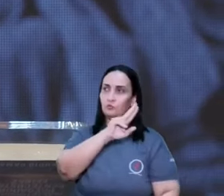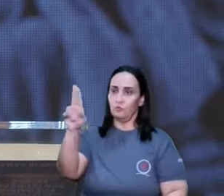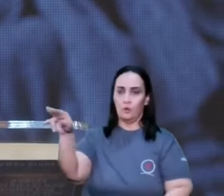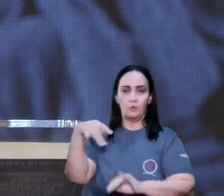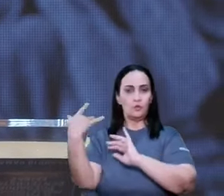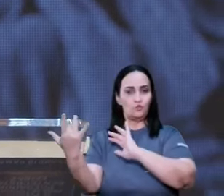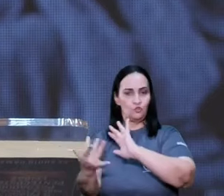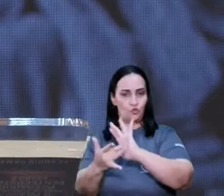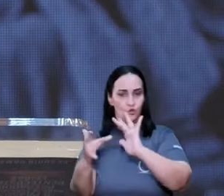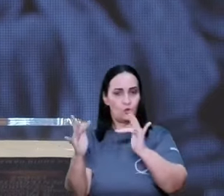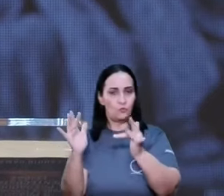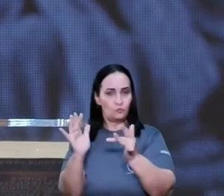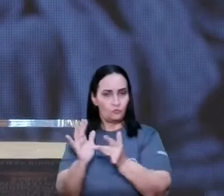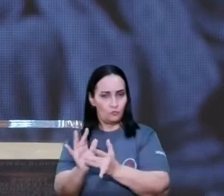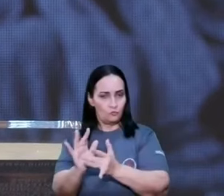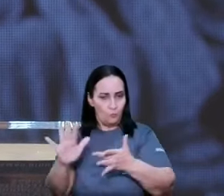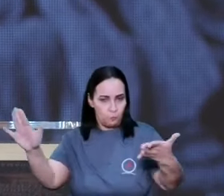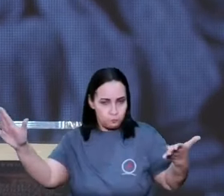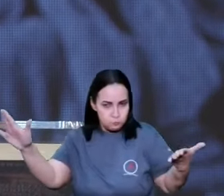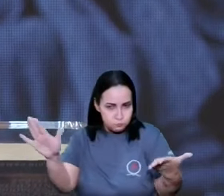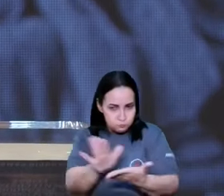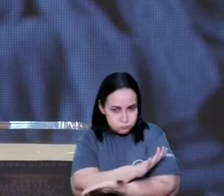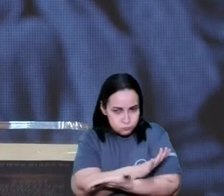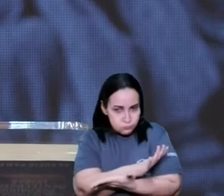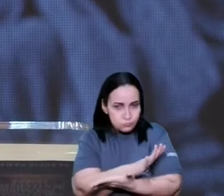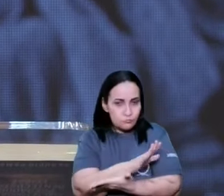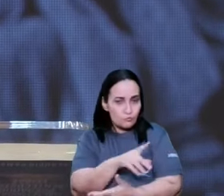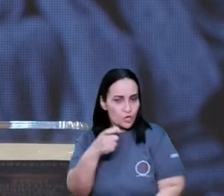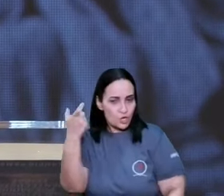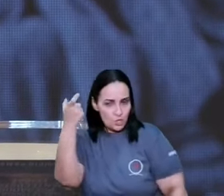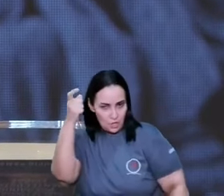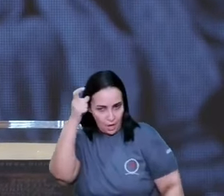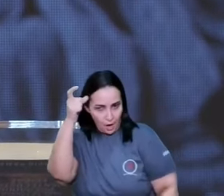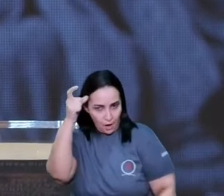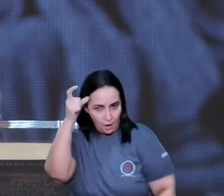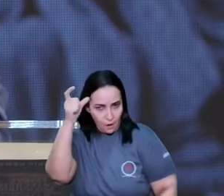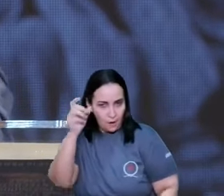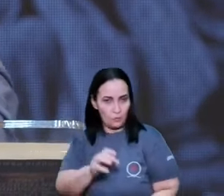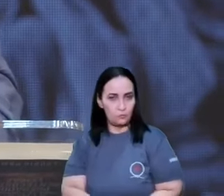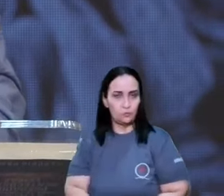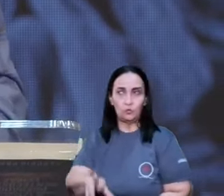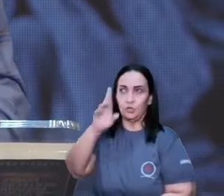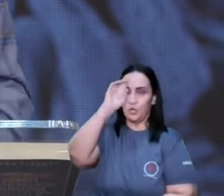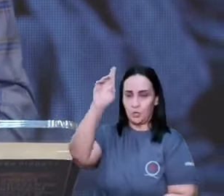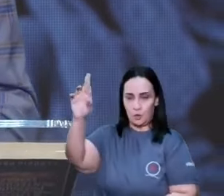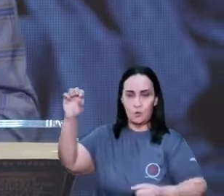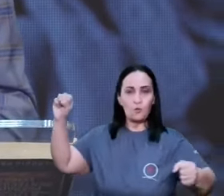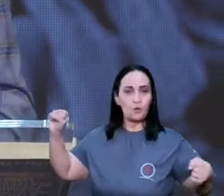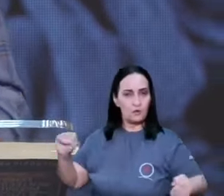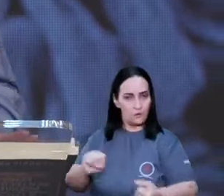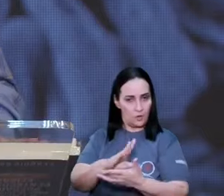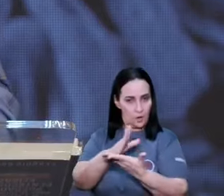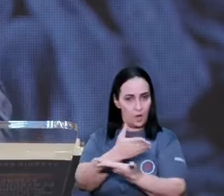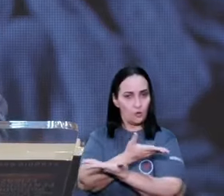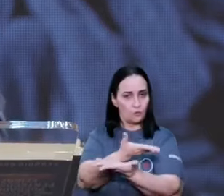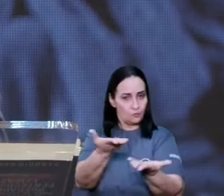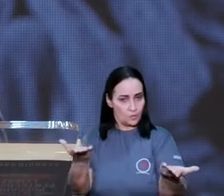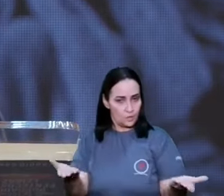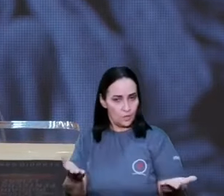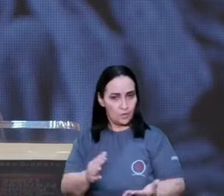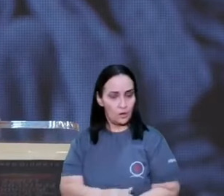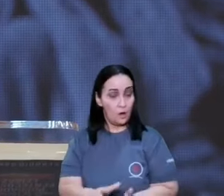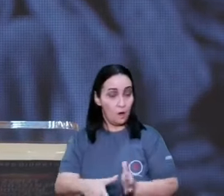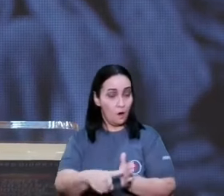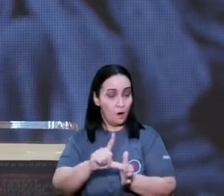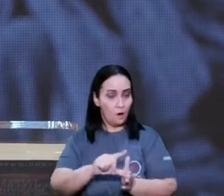das fortalezas do diabo que o Senhor seja glorificado por todos vós Antes de ler o texto